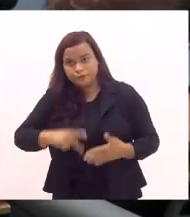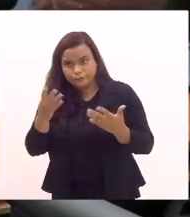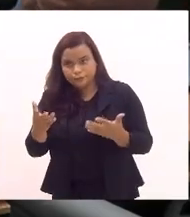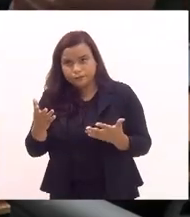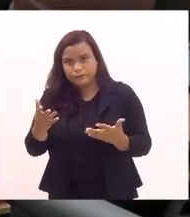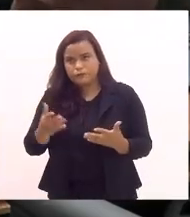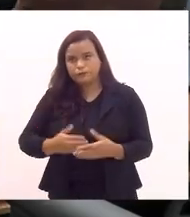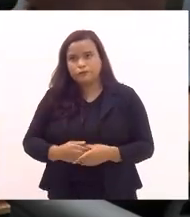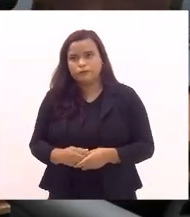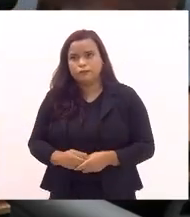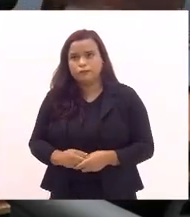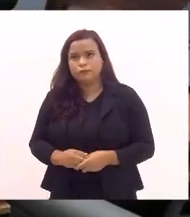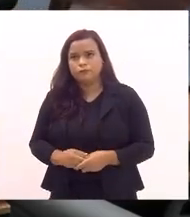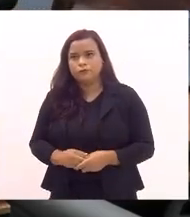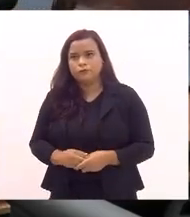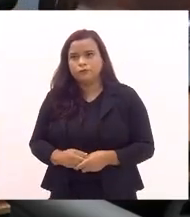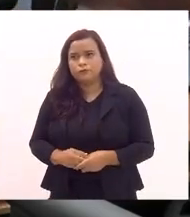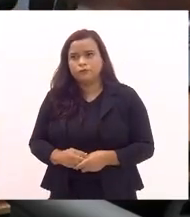e